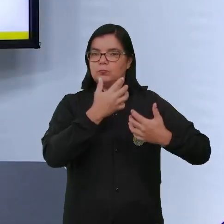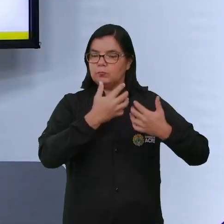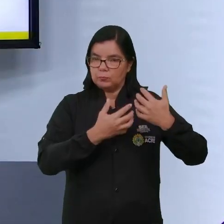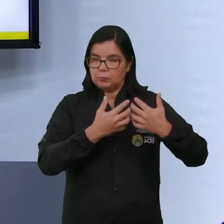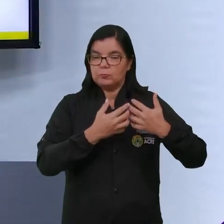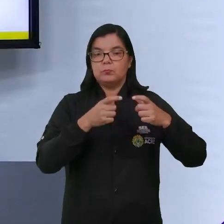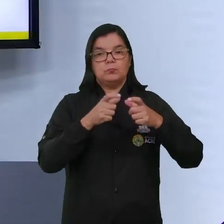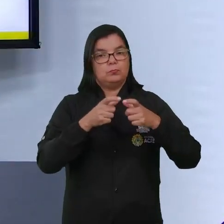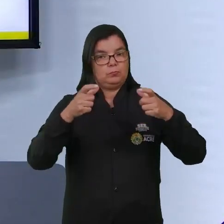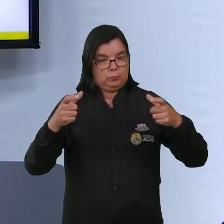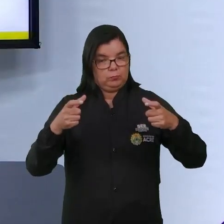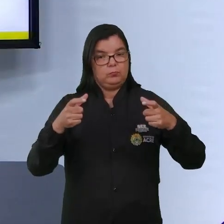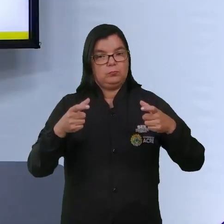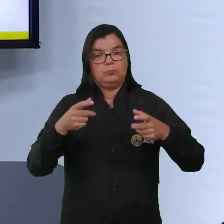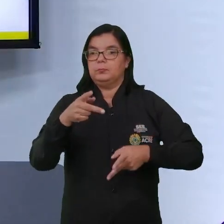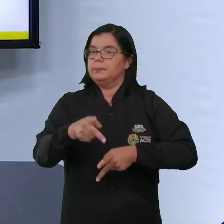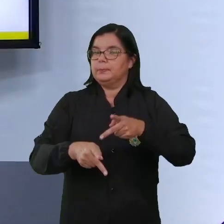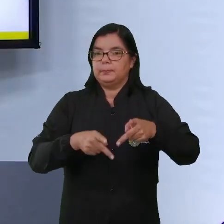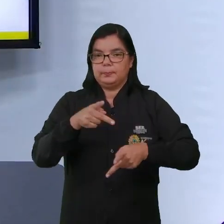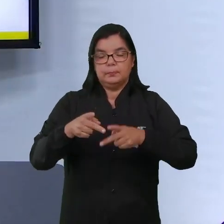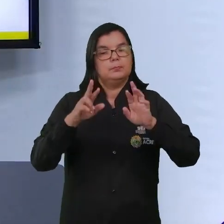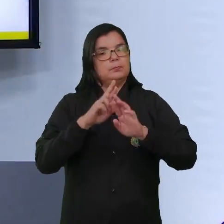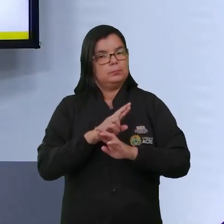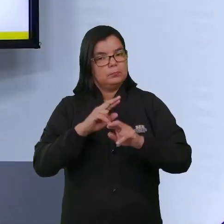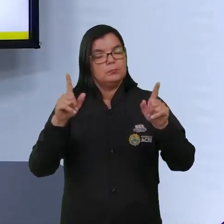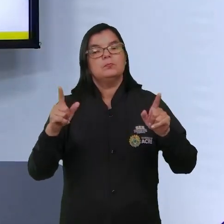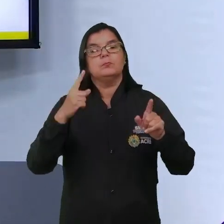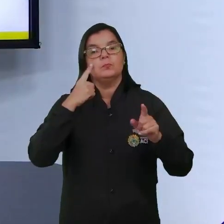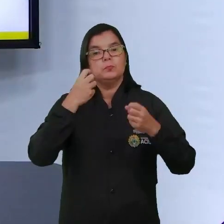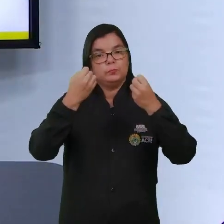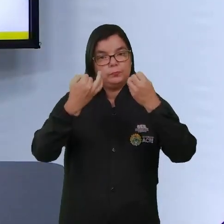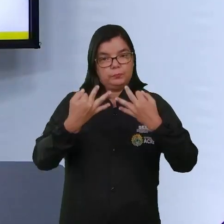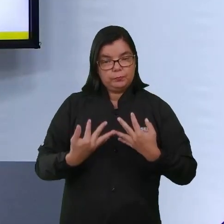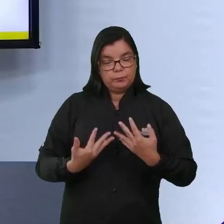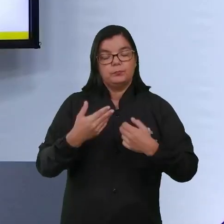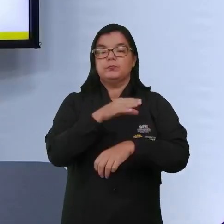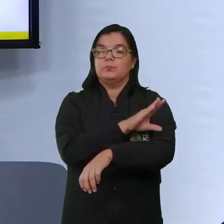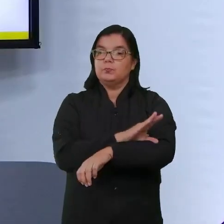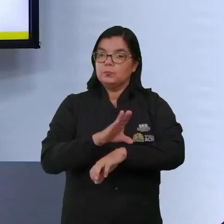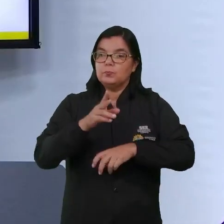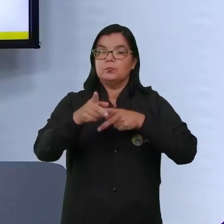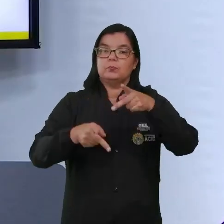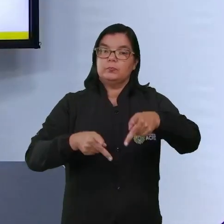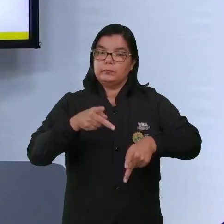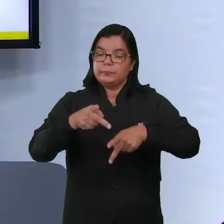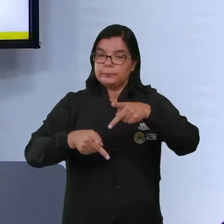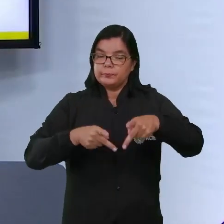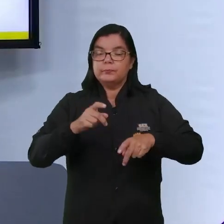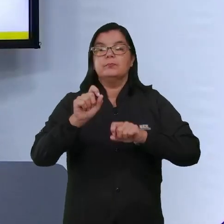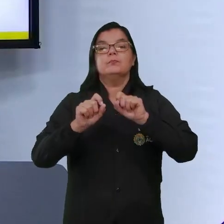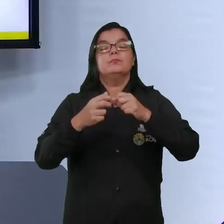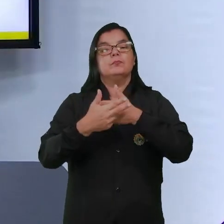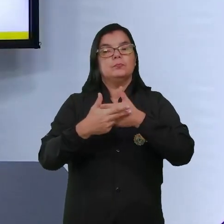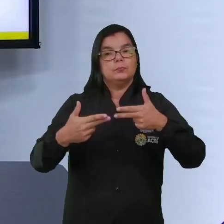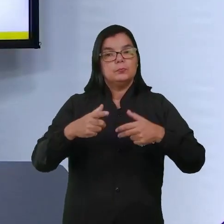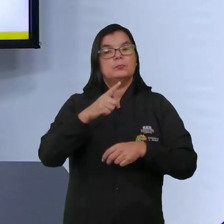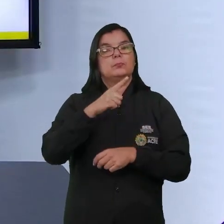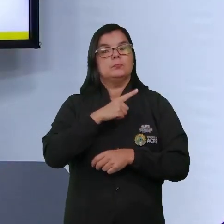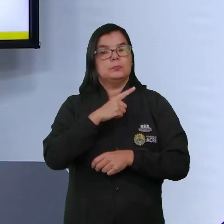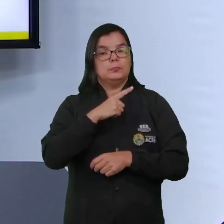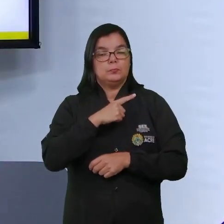de massa com cultura popular. Quando eu trato de cultura popular, eu estou tratando de algo que